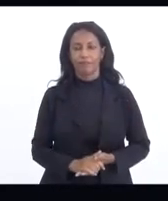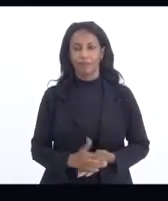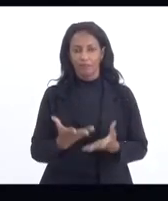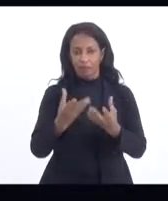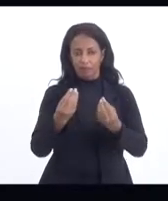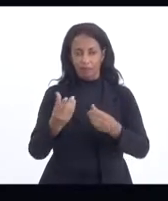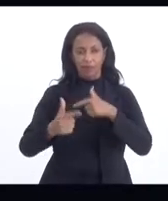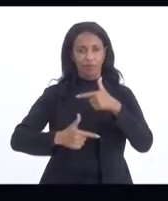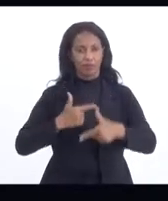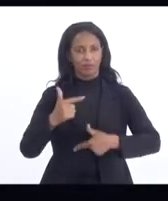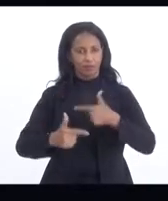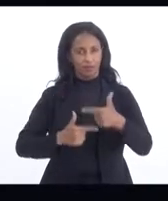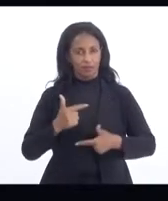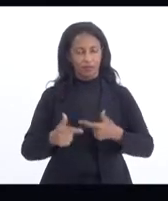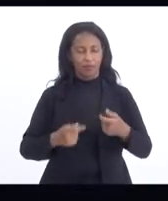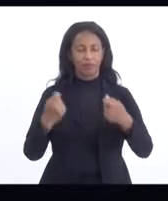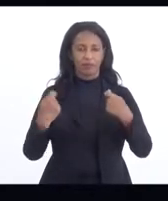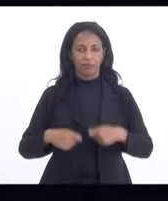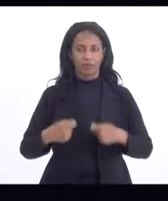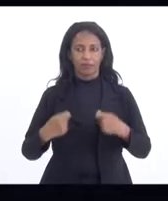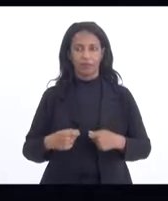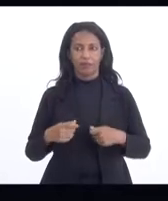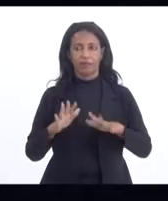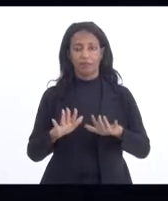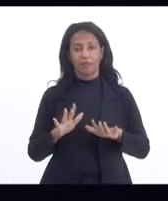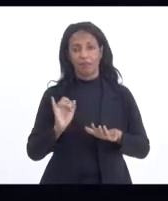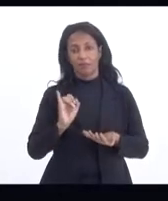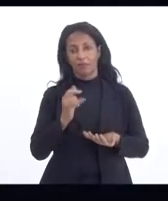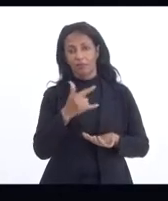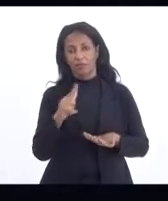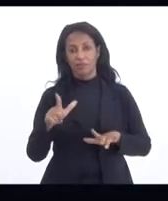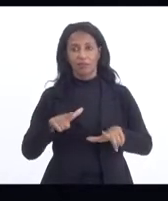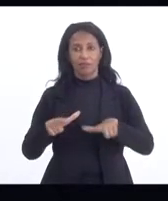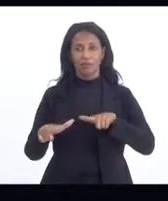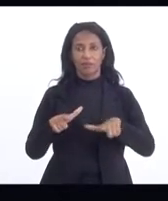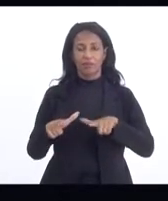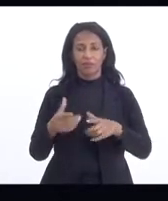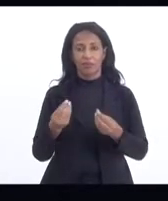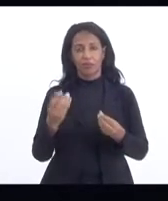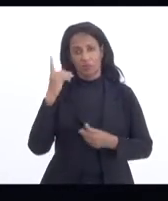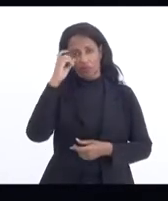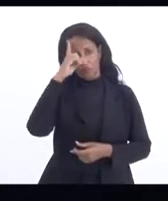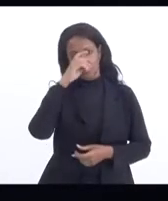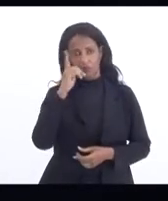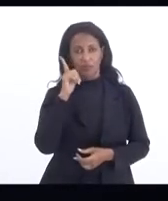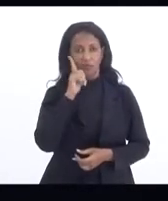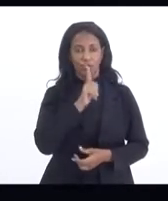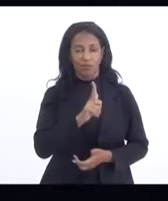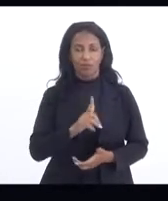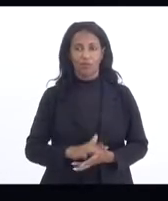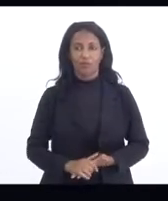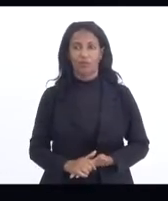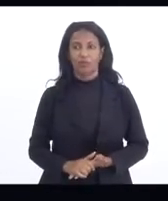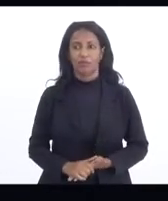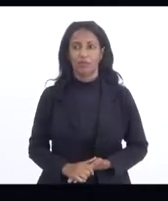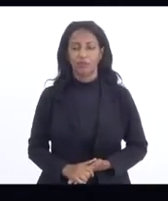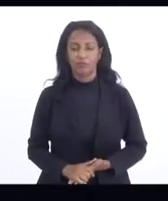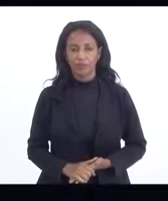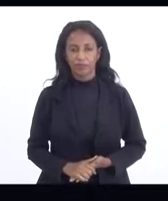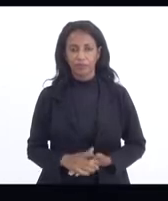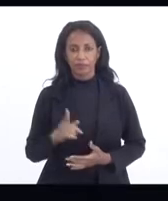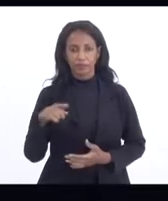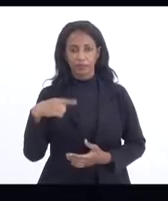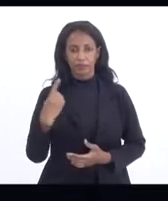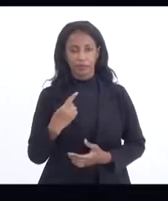Muito trabalho será necessário, mas sem o trabalho, muito difícil de se conseguir o